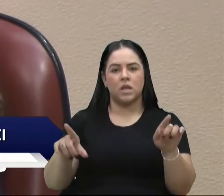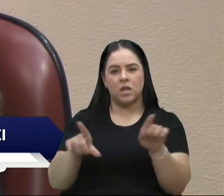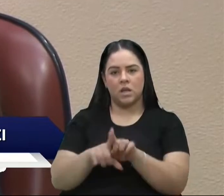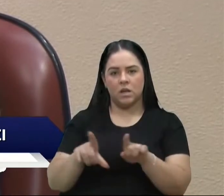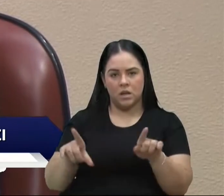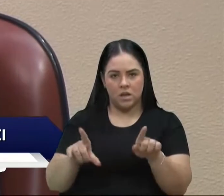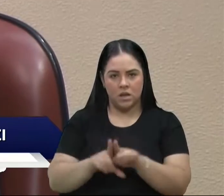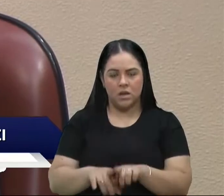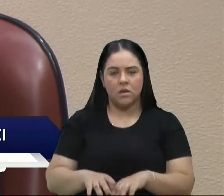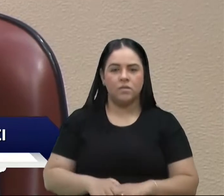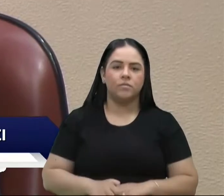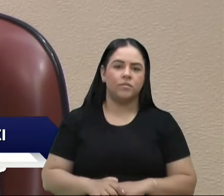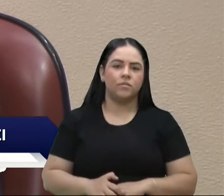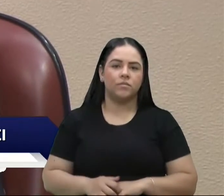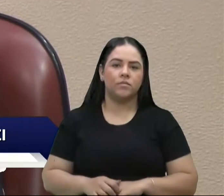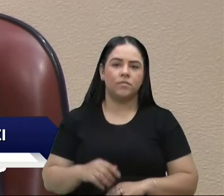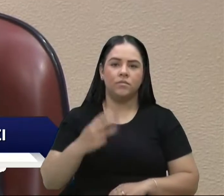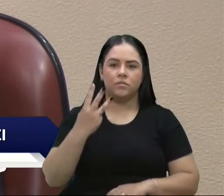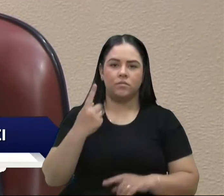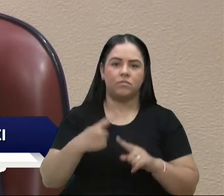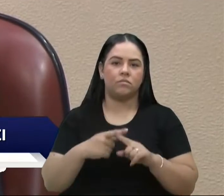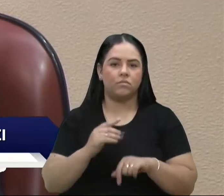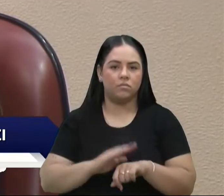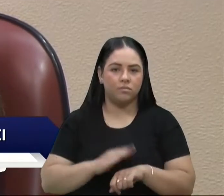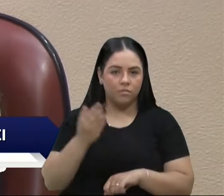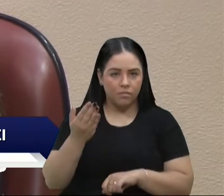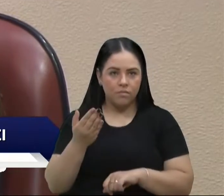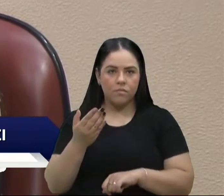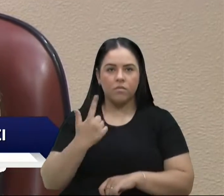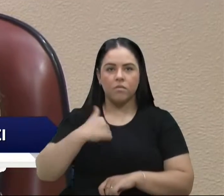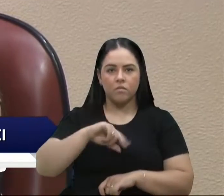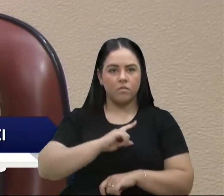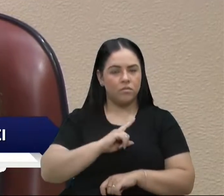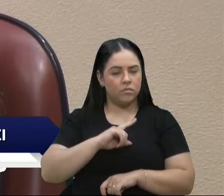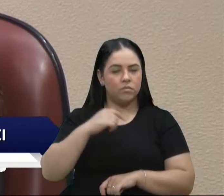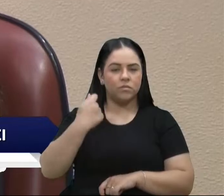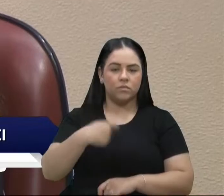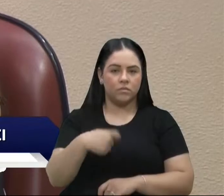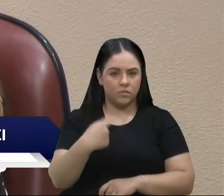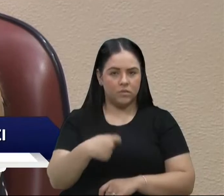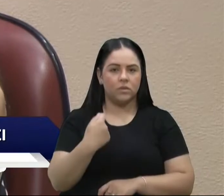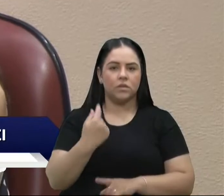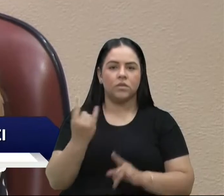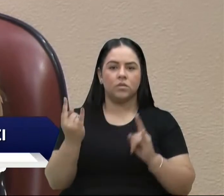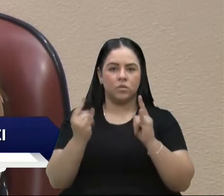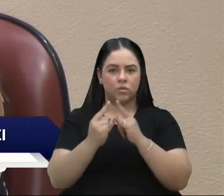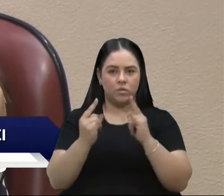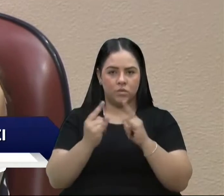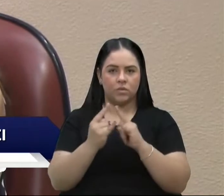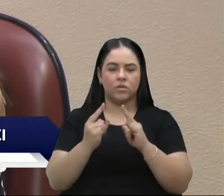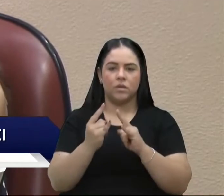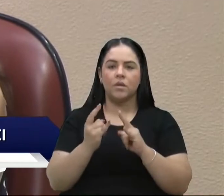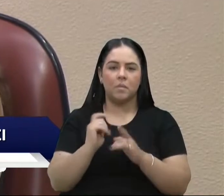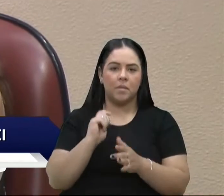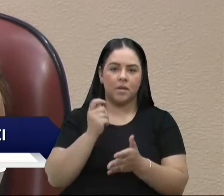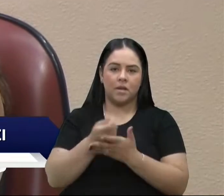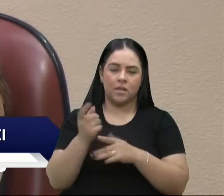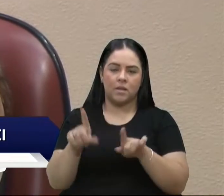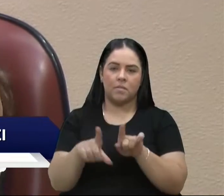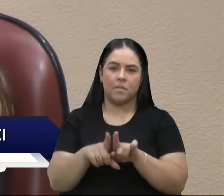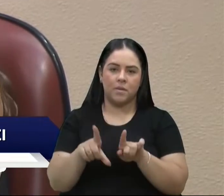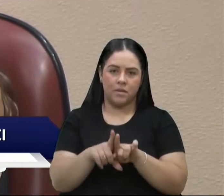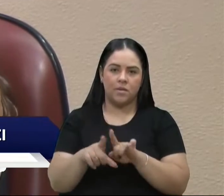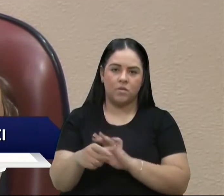subvenção que triplicou o valor recebido, e a gente precisa que as instituições coloquem esses valores na conta